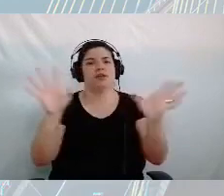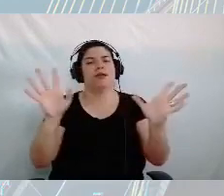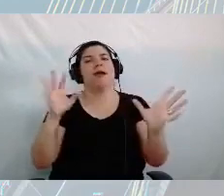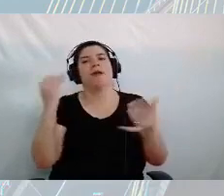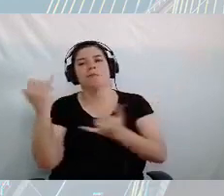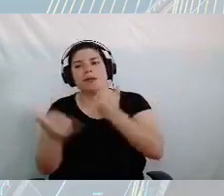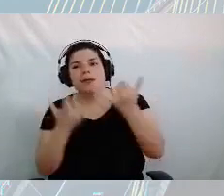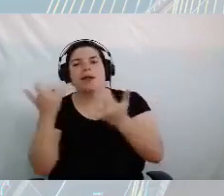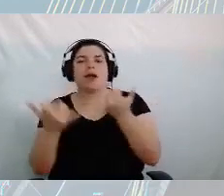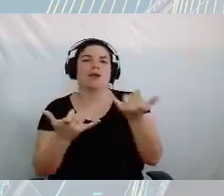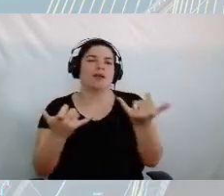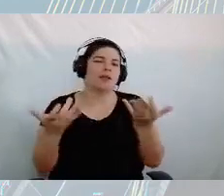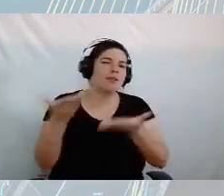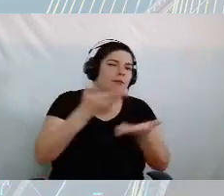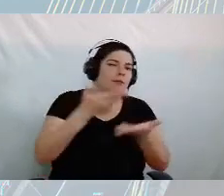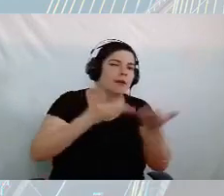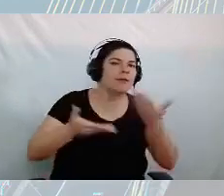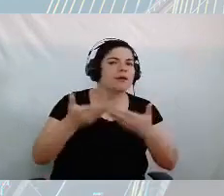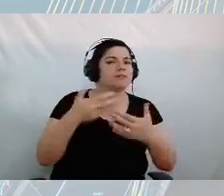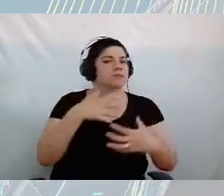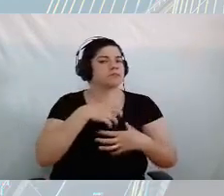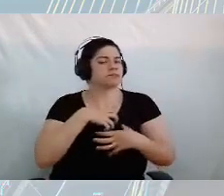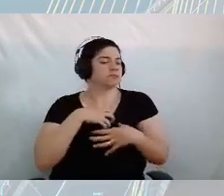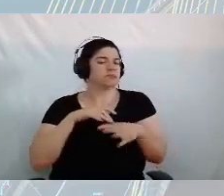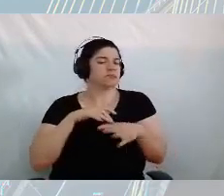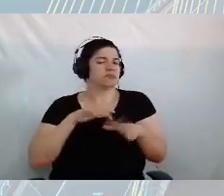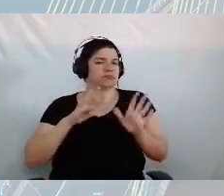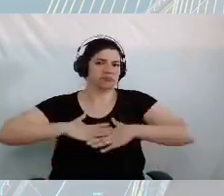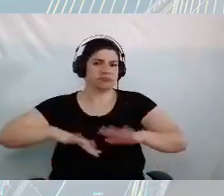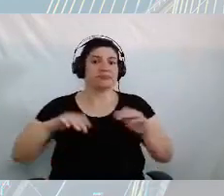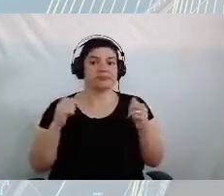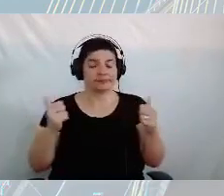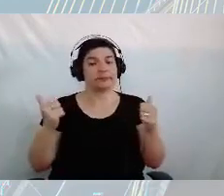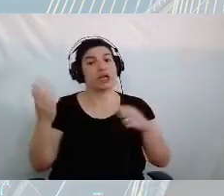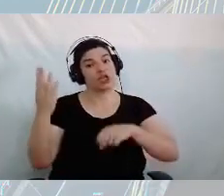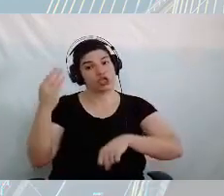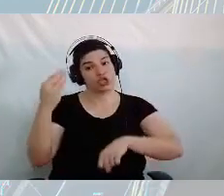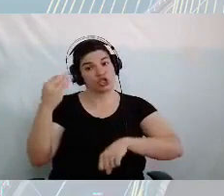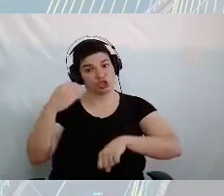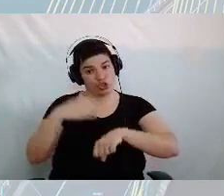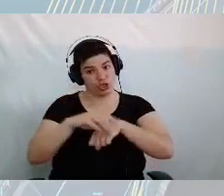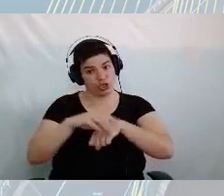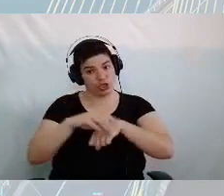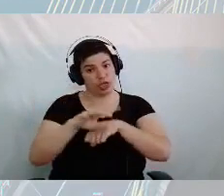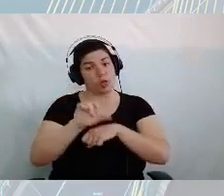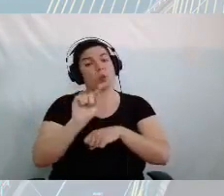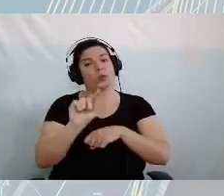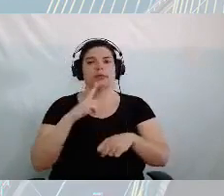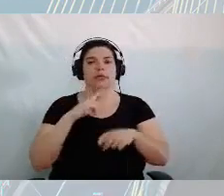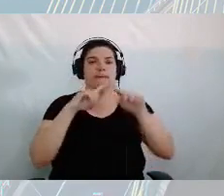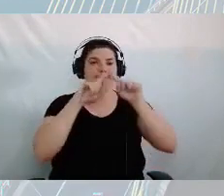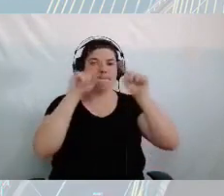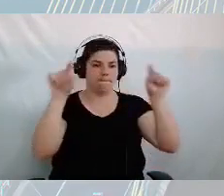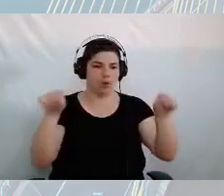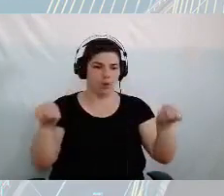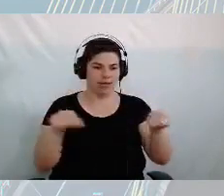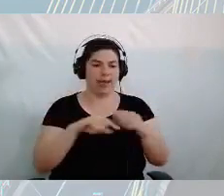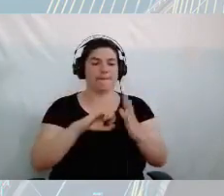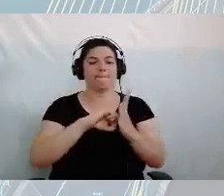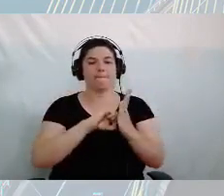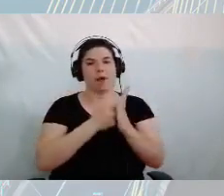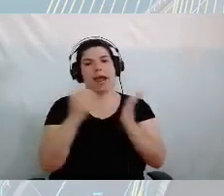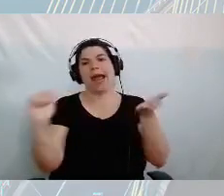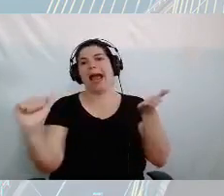foram interagindo e se sentindo à vontade. Uma dica é, bloqueiem os boards com as ferramentas para que ninguém apague